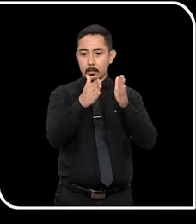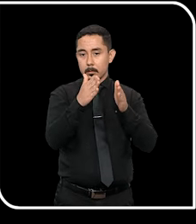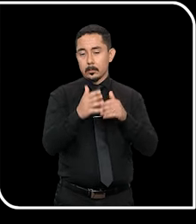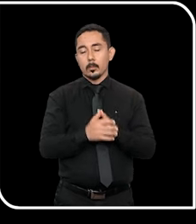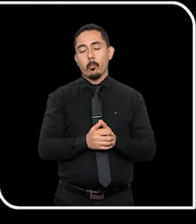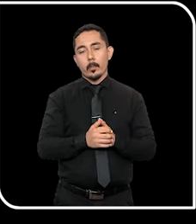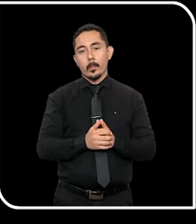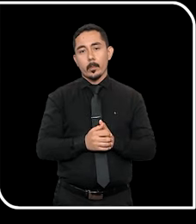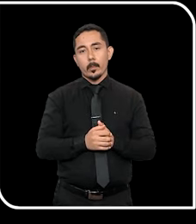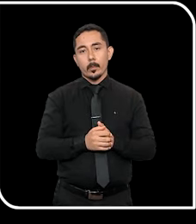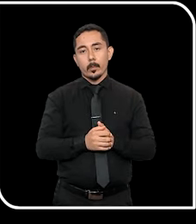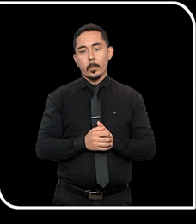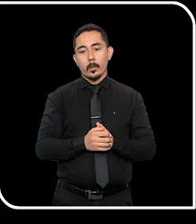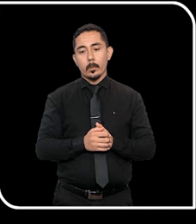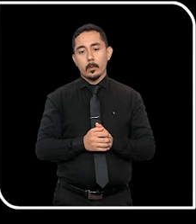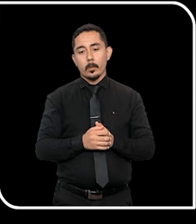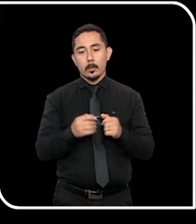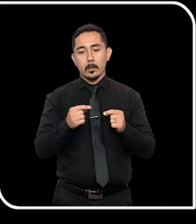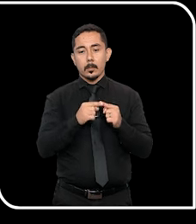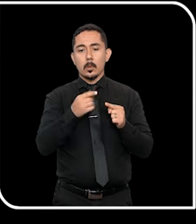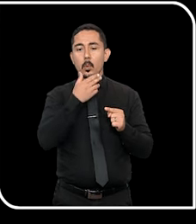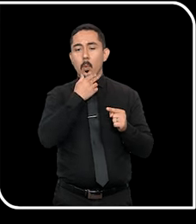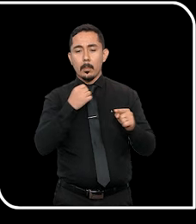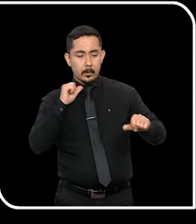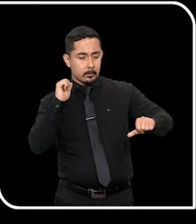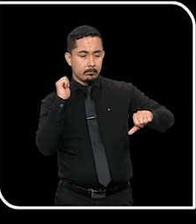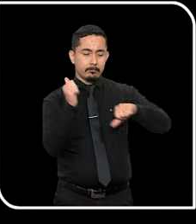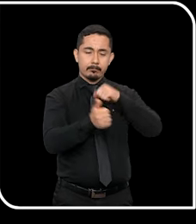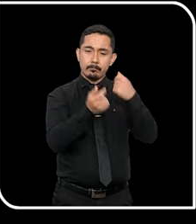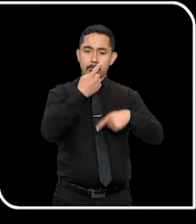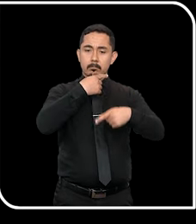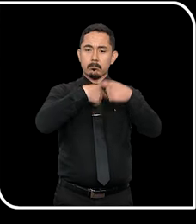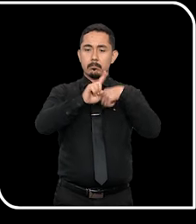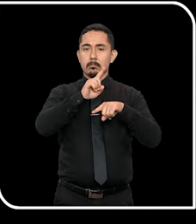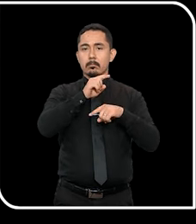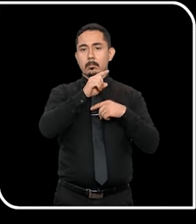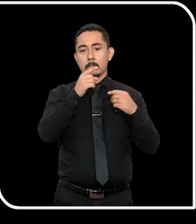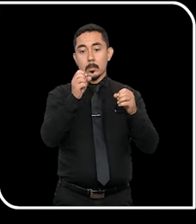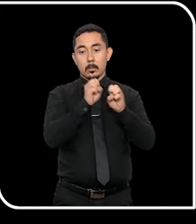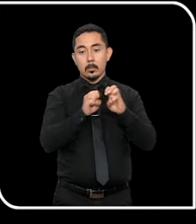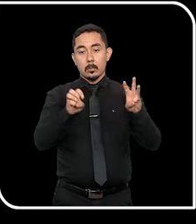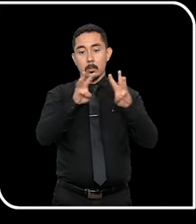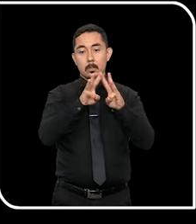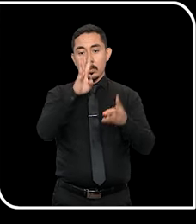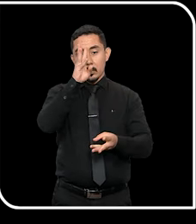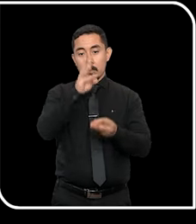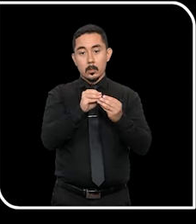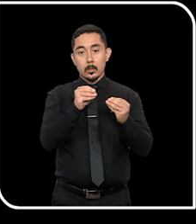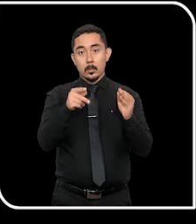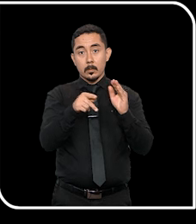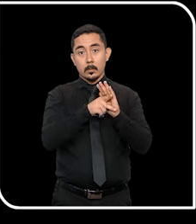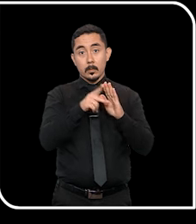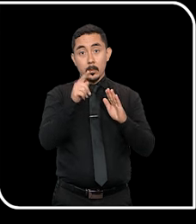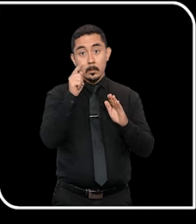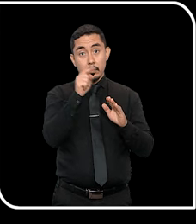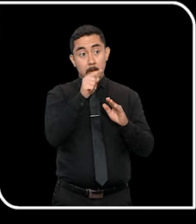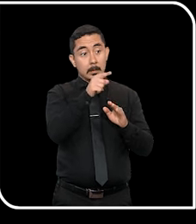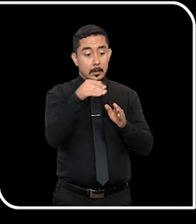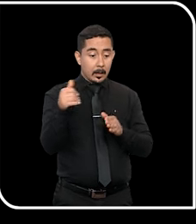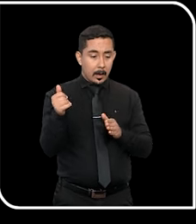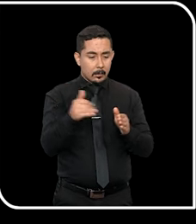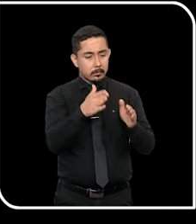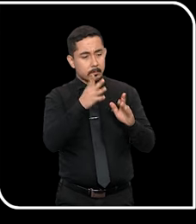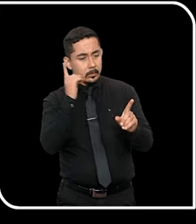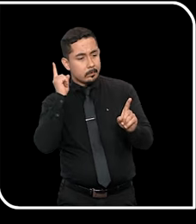acessibilidade a ONU que eh transformou né então a ONU considera acess como a possibilidade de